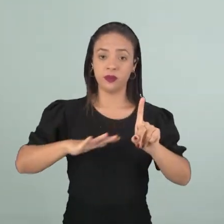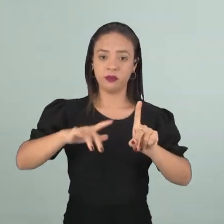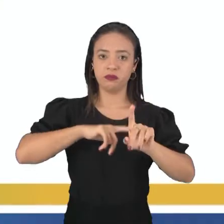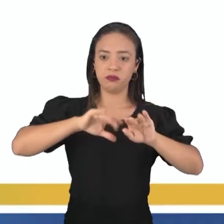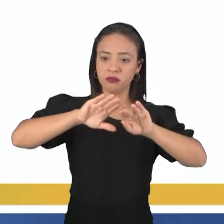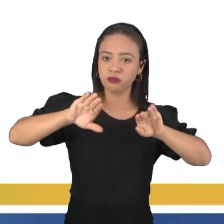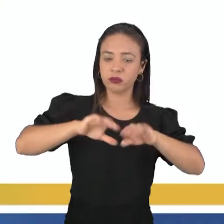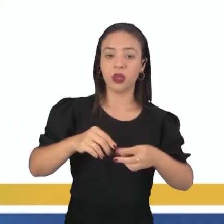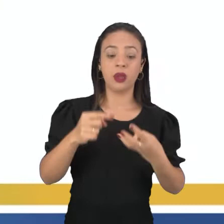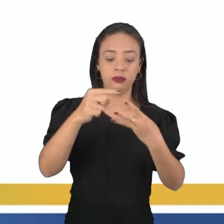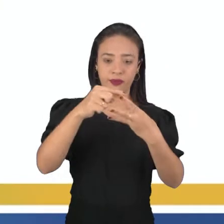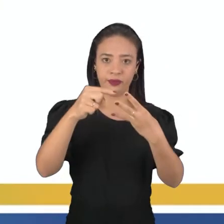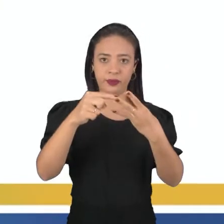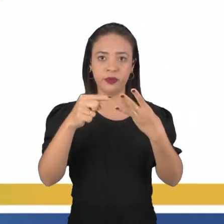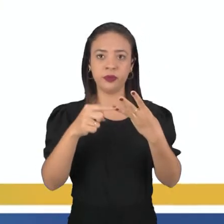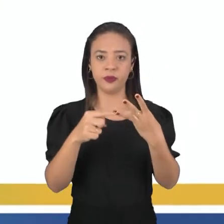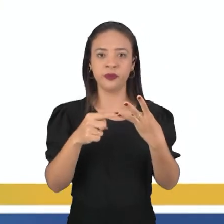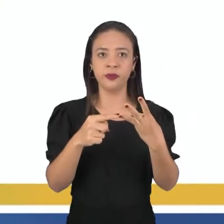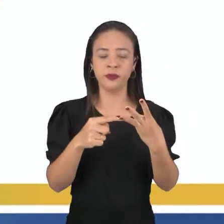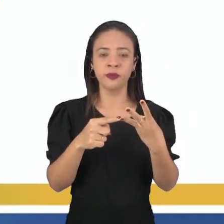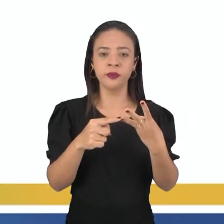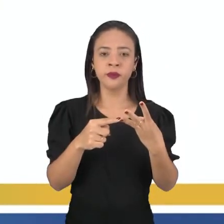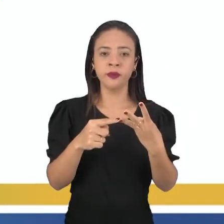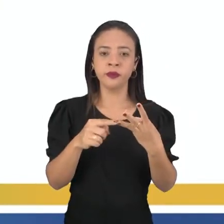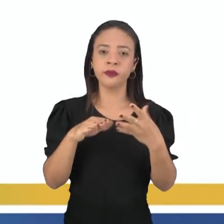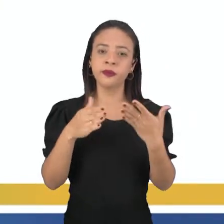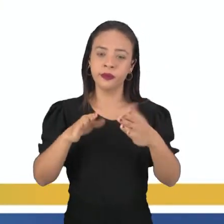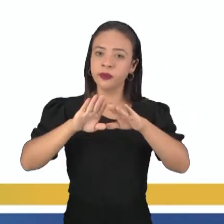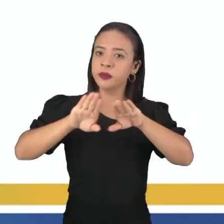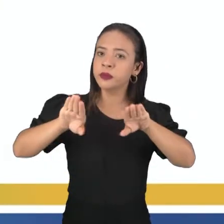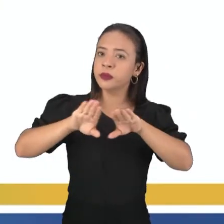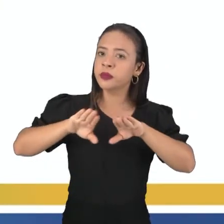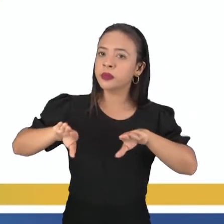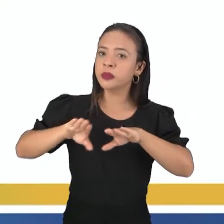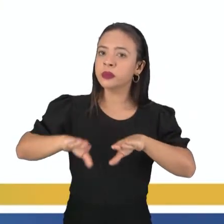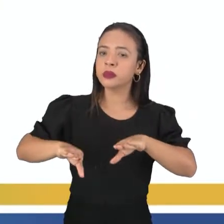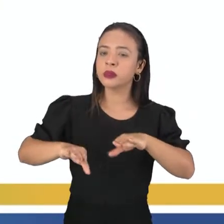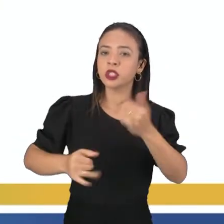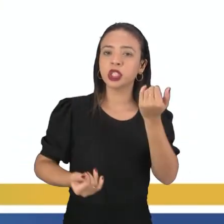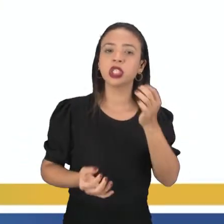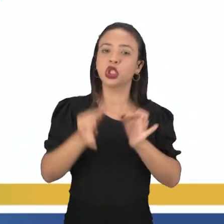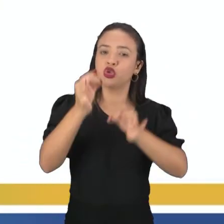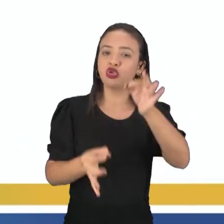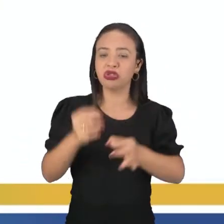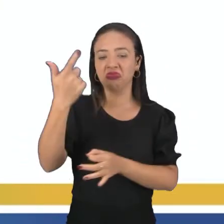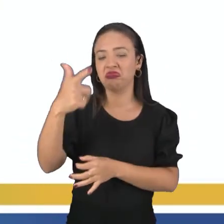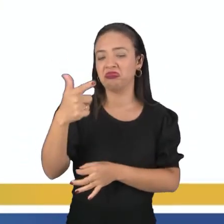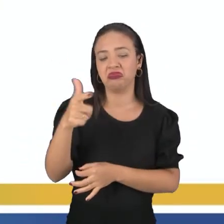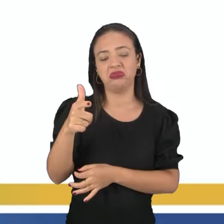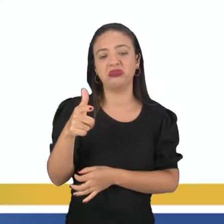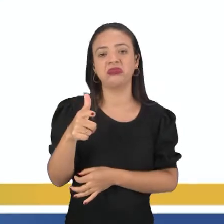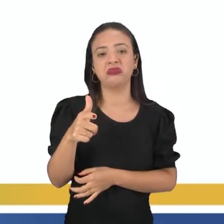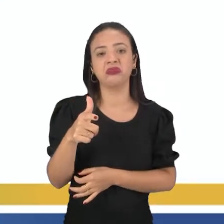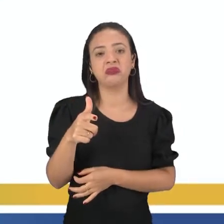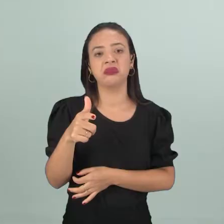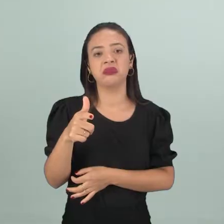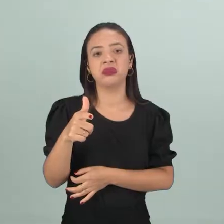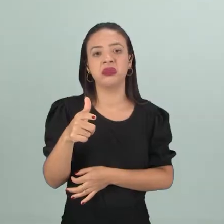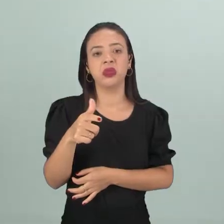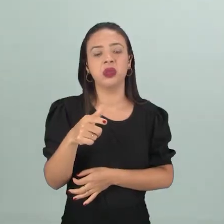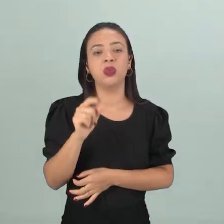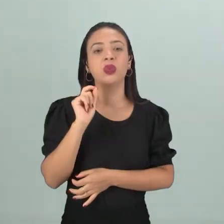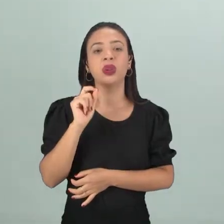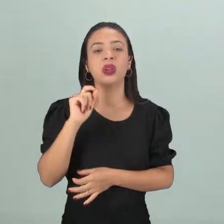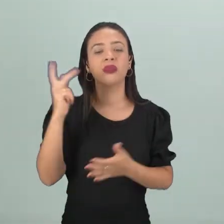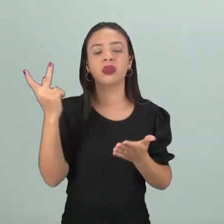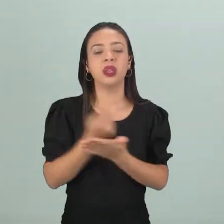dividida nesses três estados. Essa divisão totalmente injusta, ela acaba que provoca um